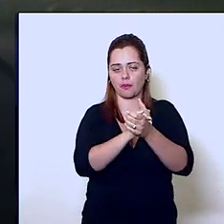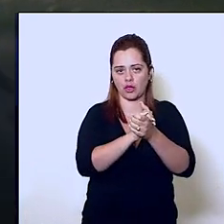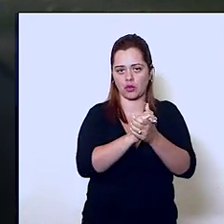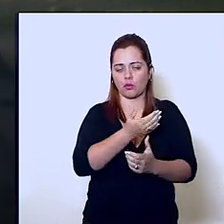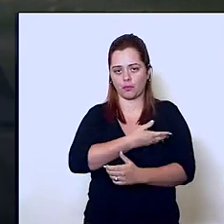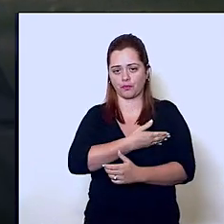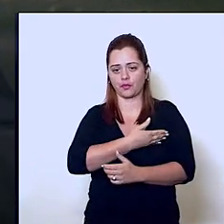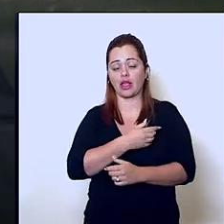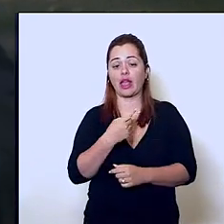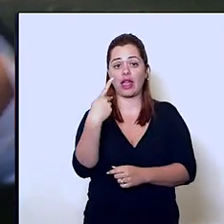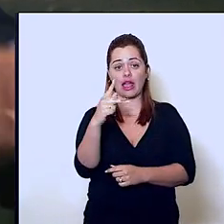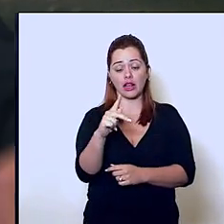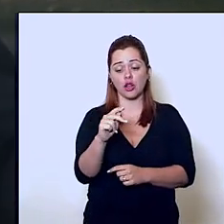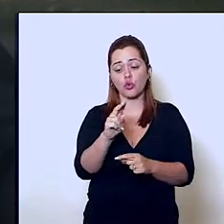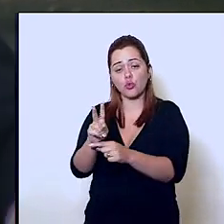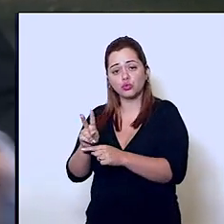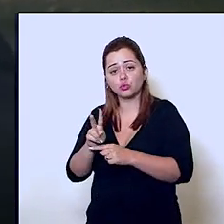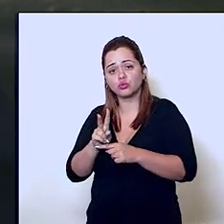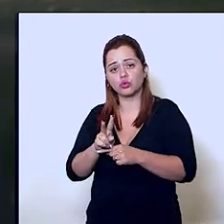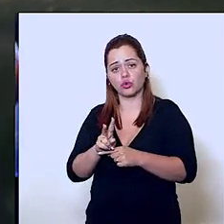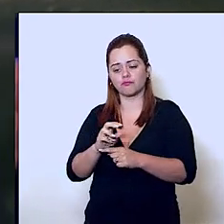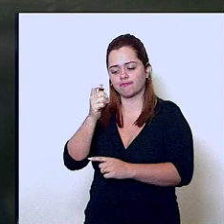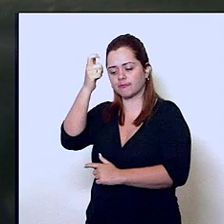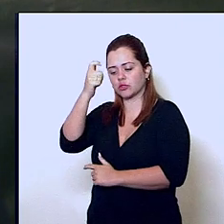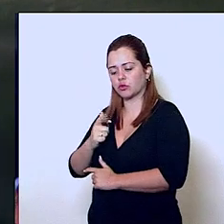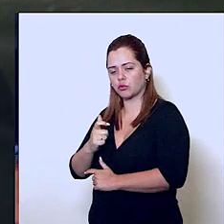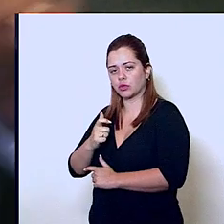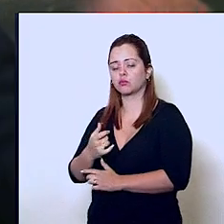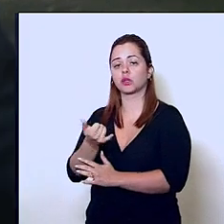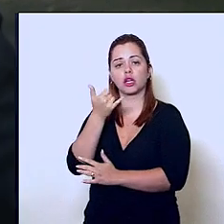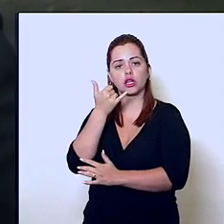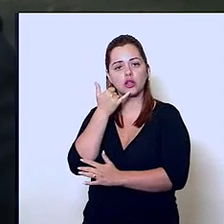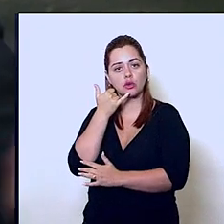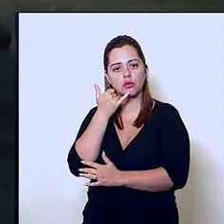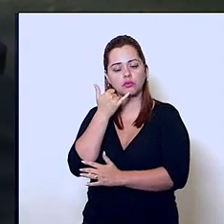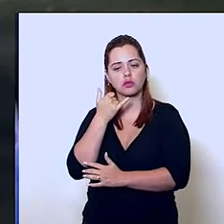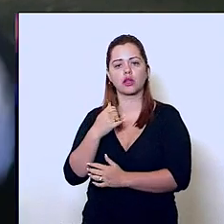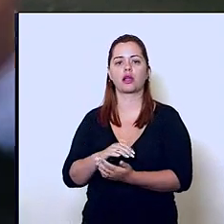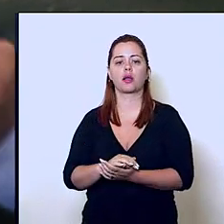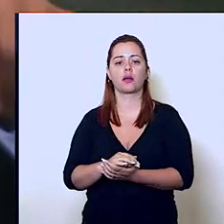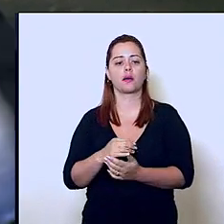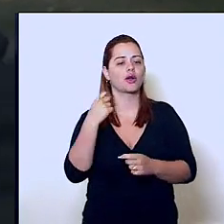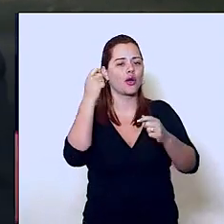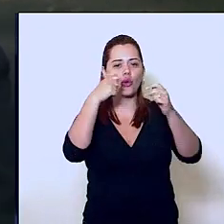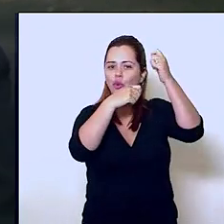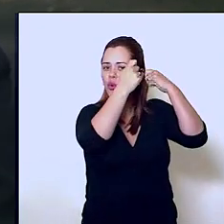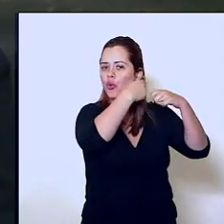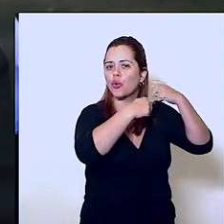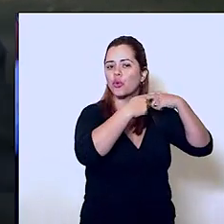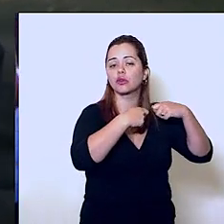de ele, pessoalmente, ligar para o salão de beleza e agendar, né, o atendimento da minha